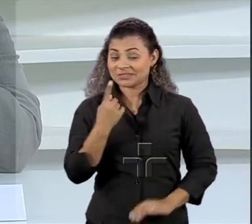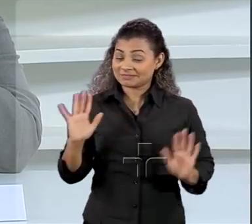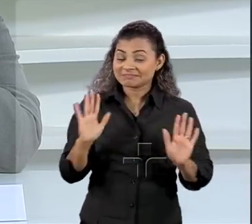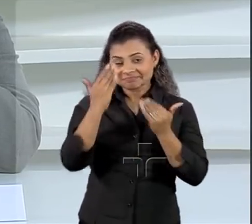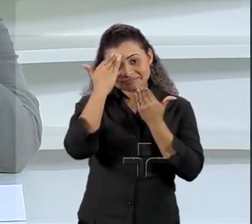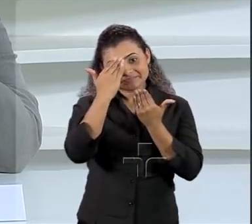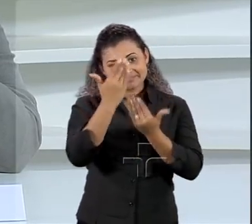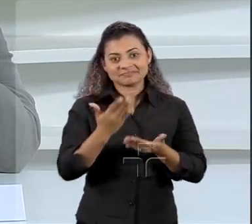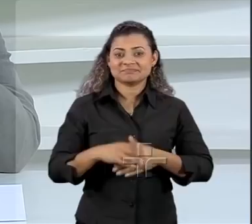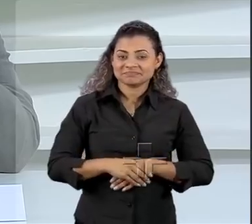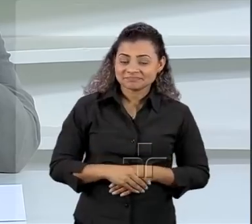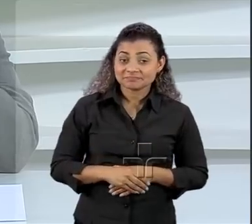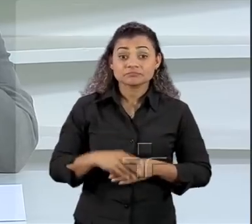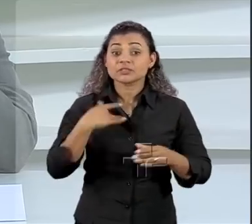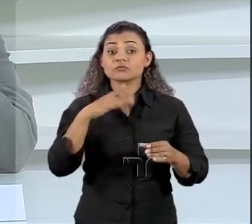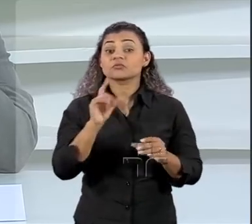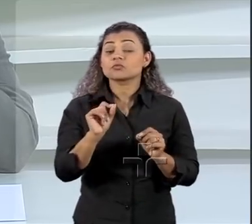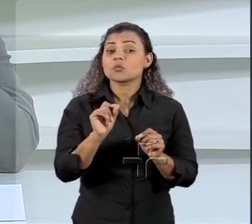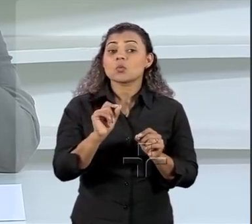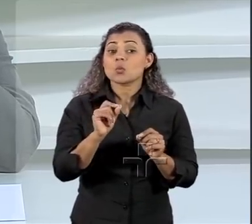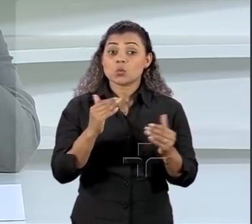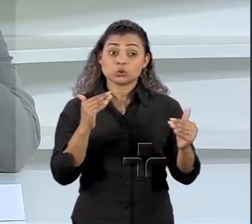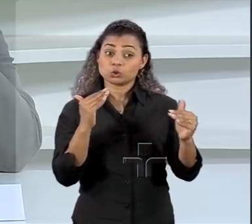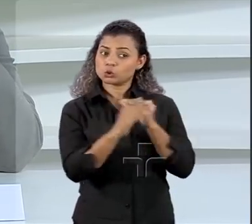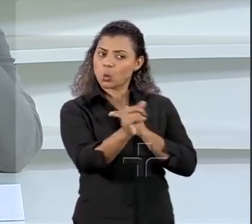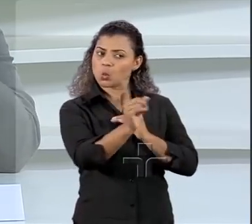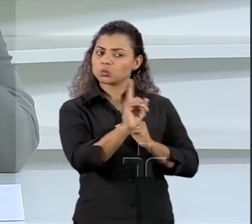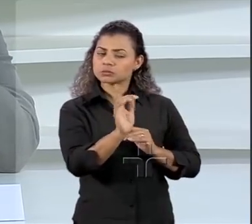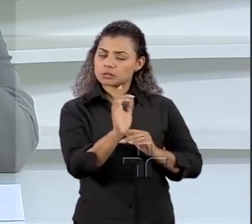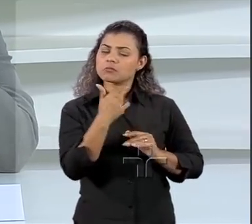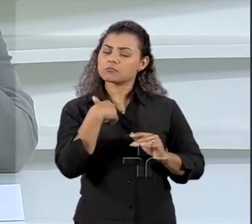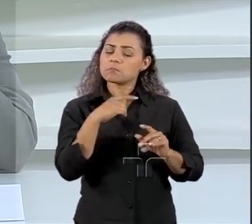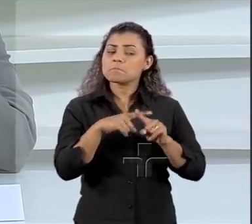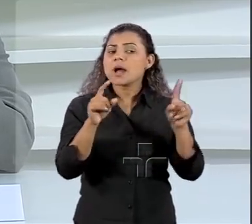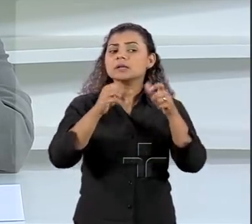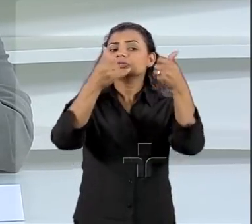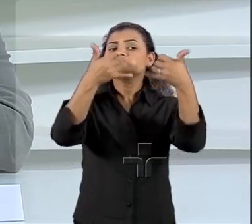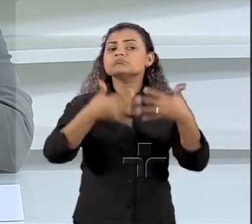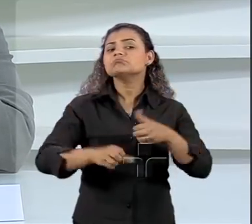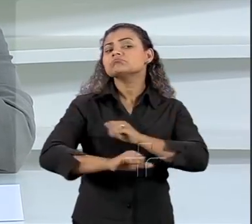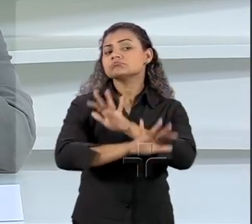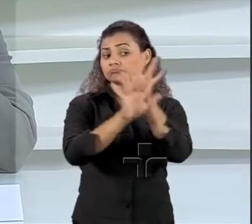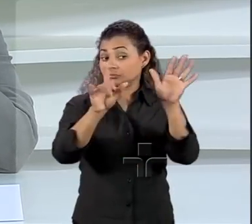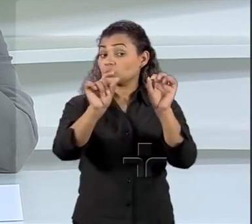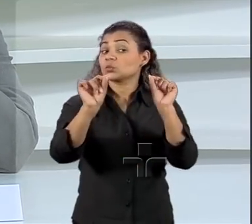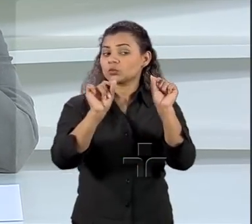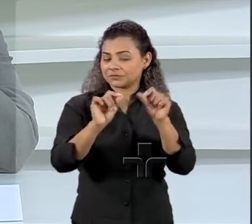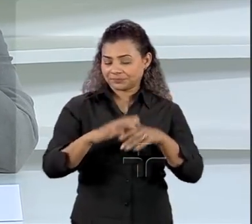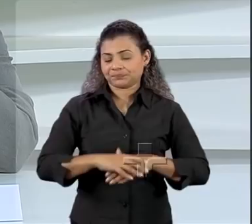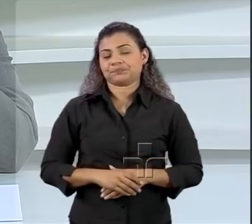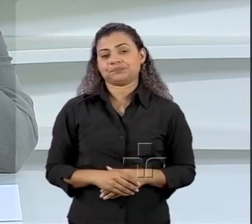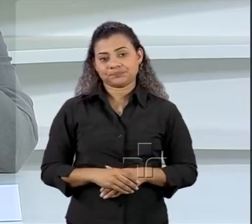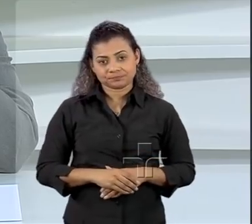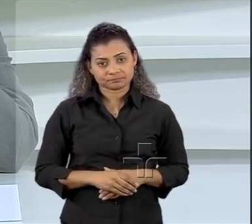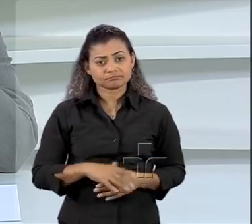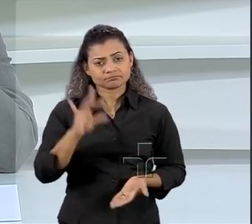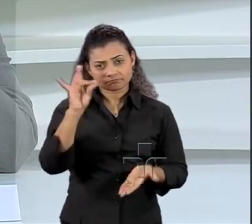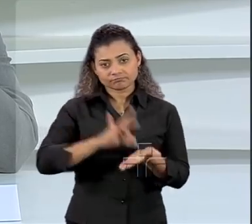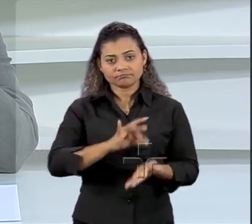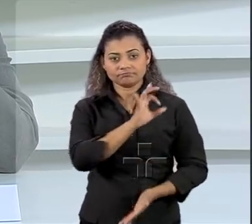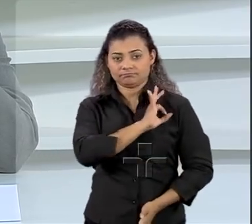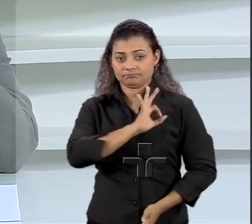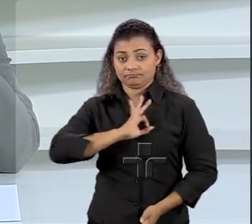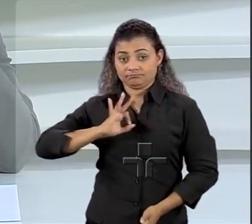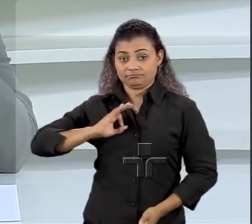Eu não vou necessariamente discordar, Ricardo, mas talvez fazer um esclarecimento, né? A Marina,